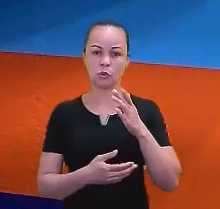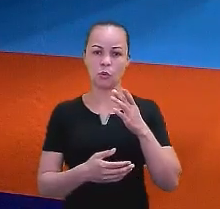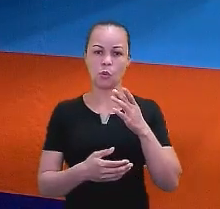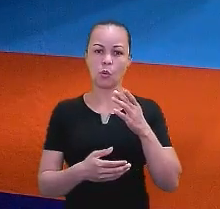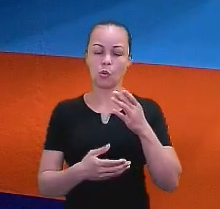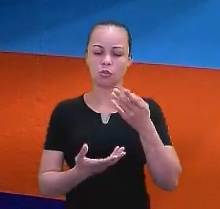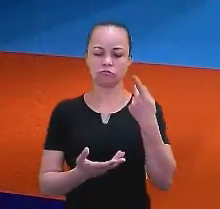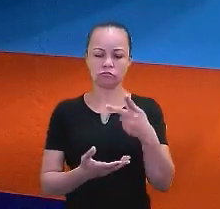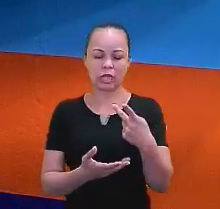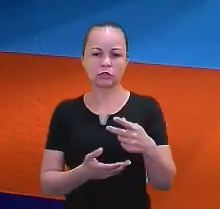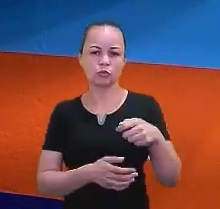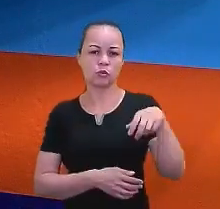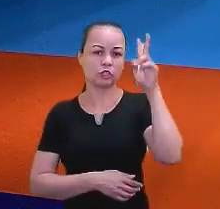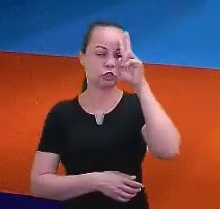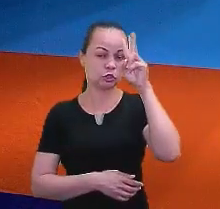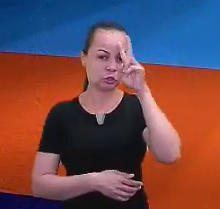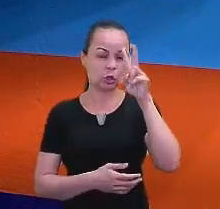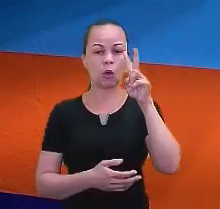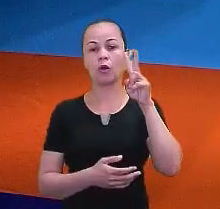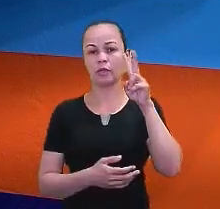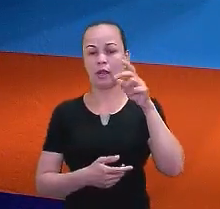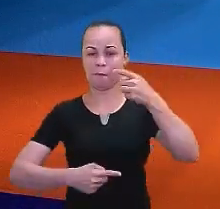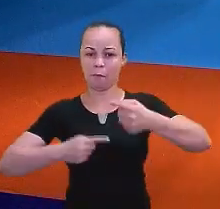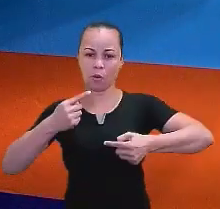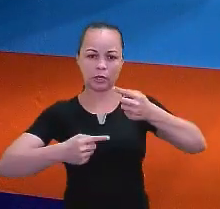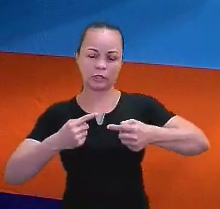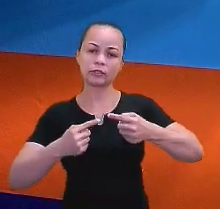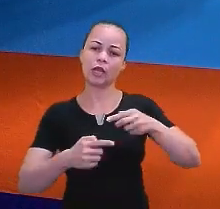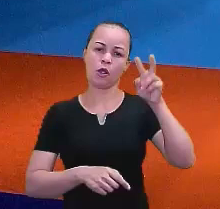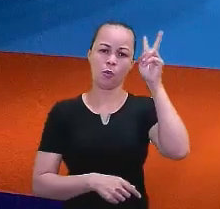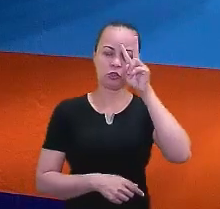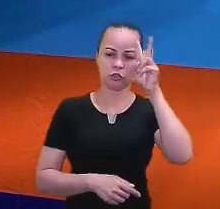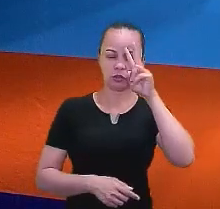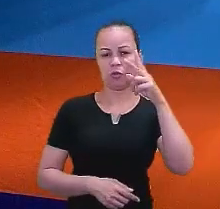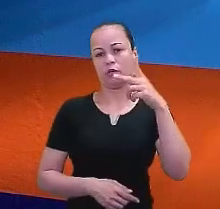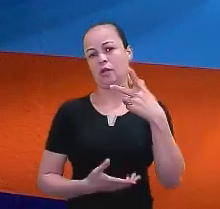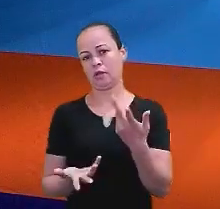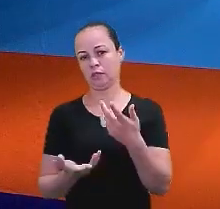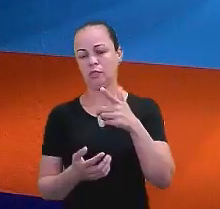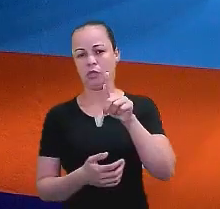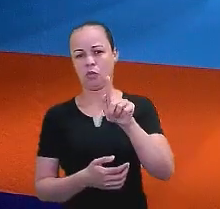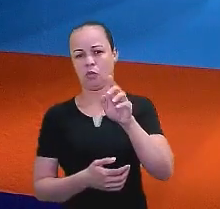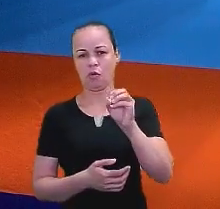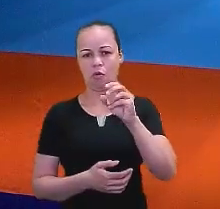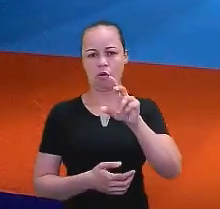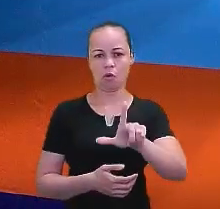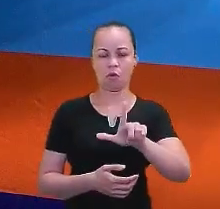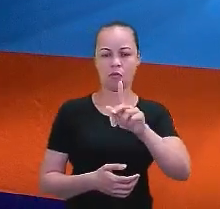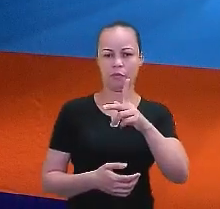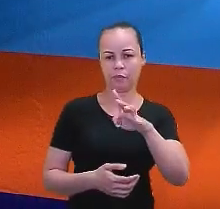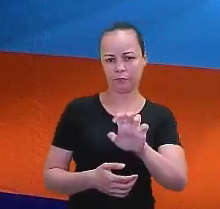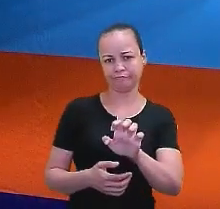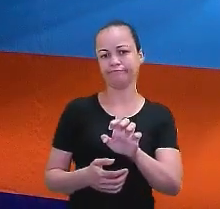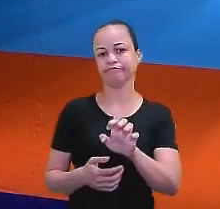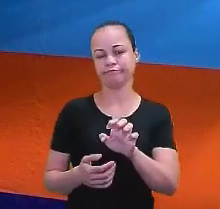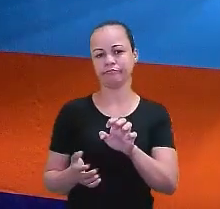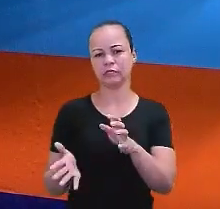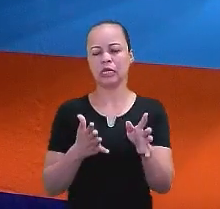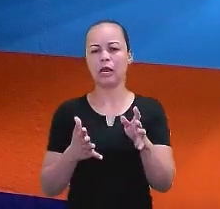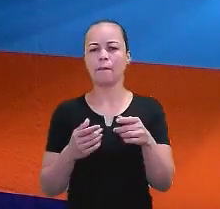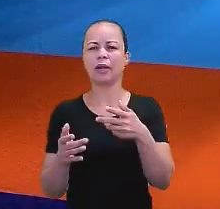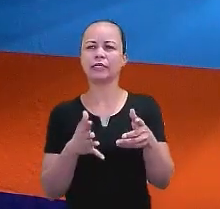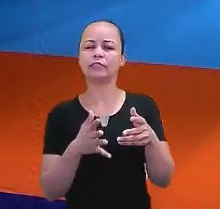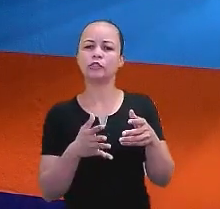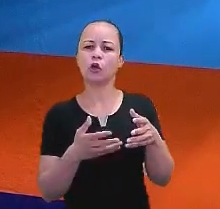história política, é uma história de golpes, né? A gente vê o golpe para se tomar